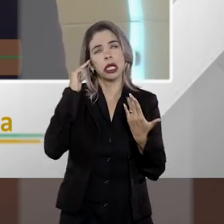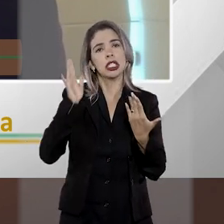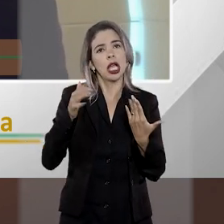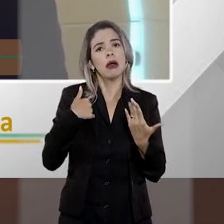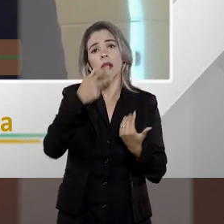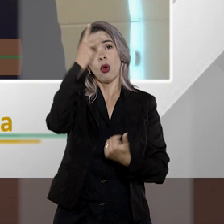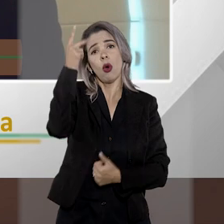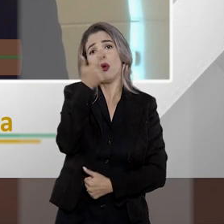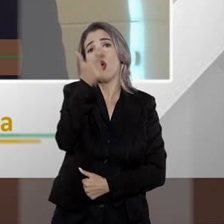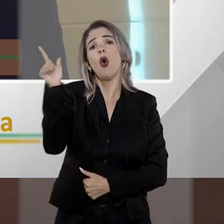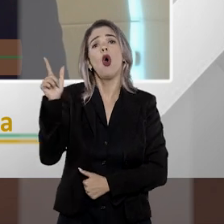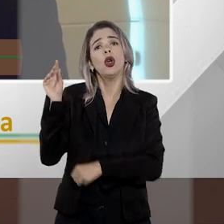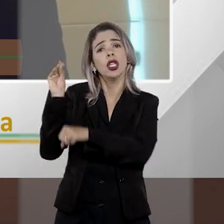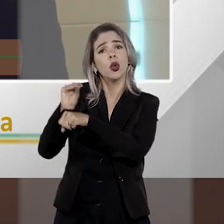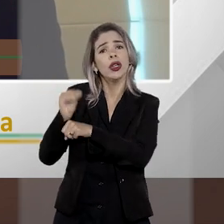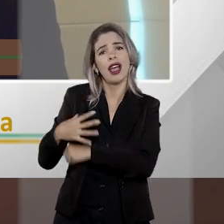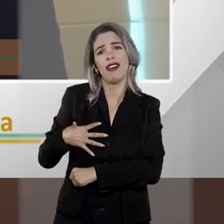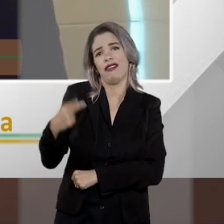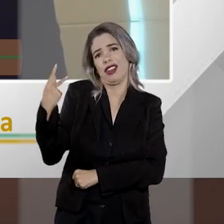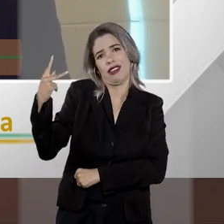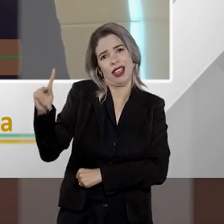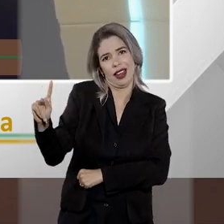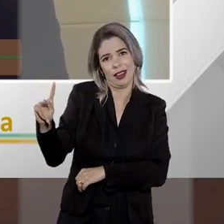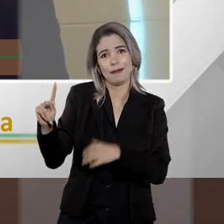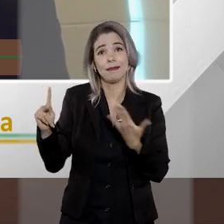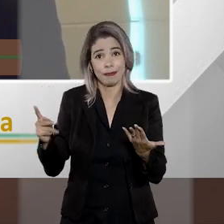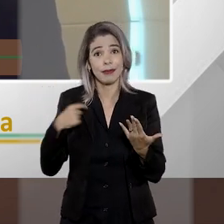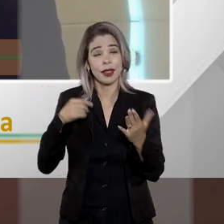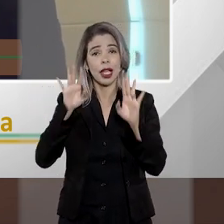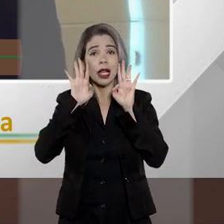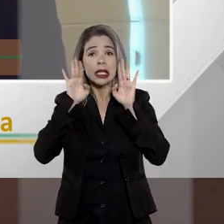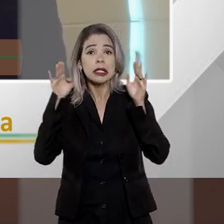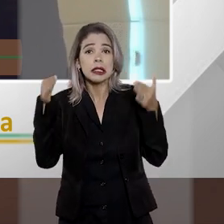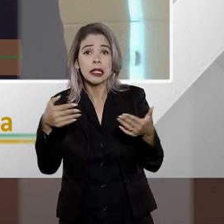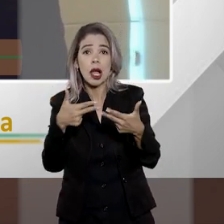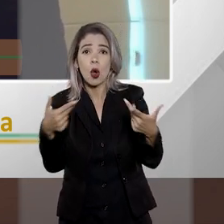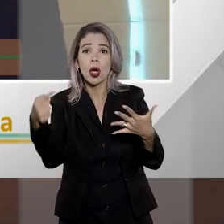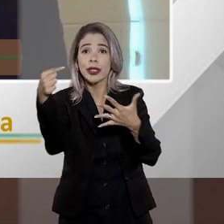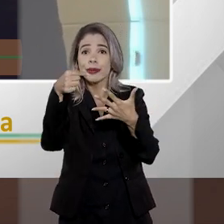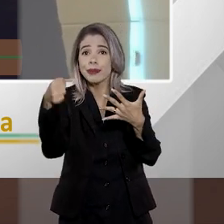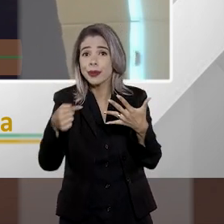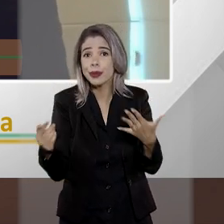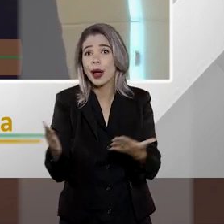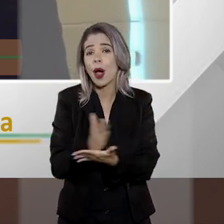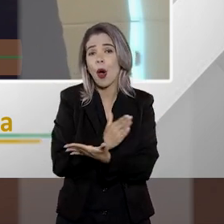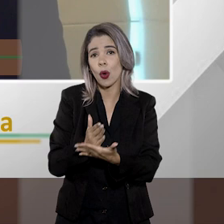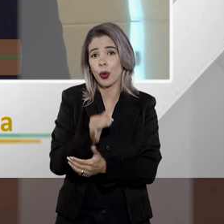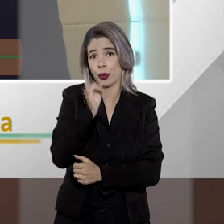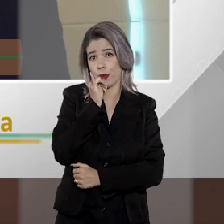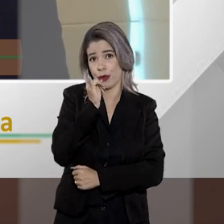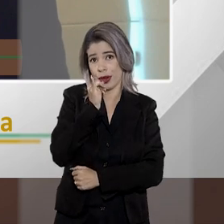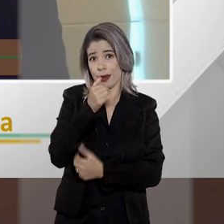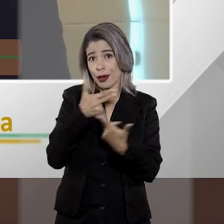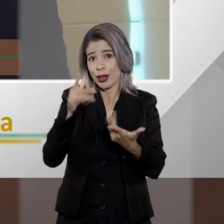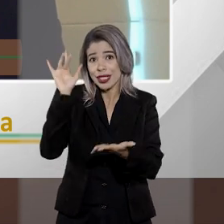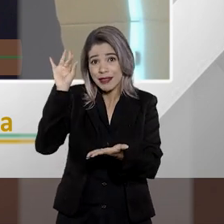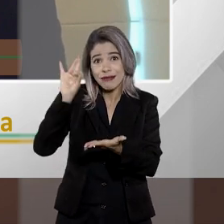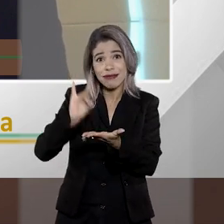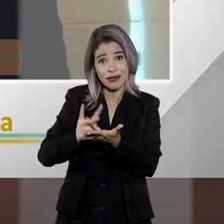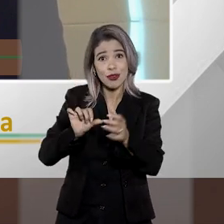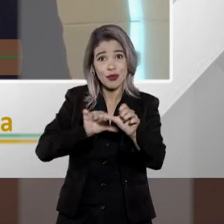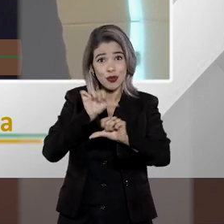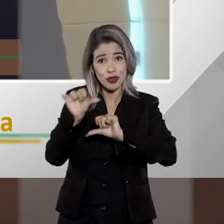cuidando desse filho menor. E aqui eu chamo atenção até para alguns fatores diante da realidade